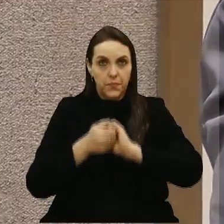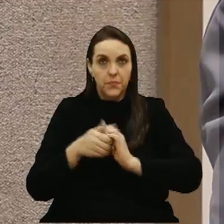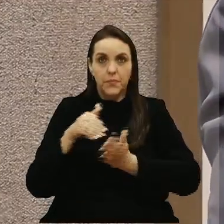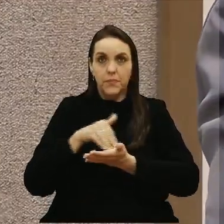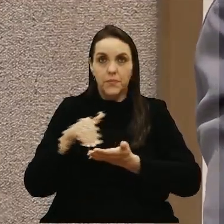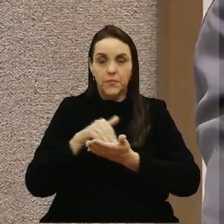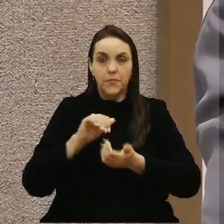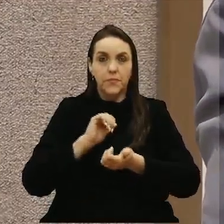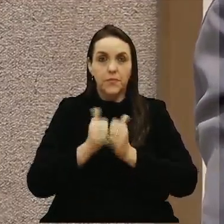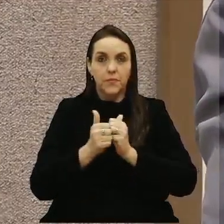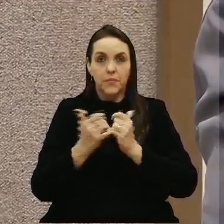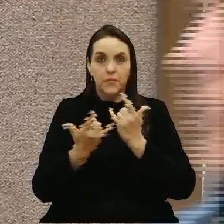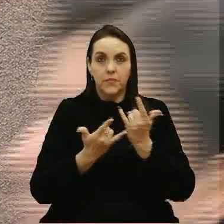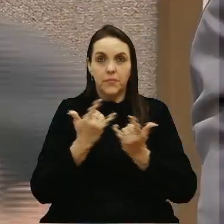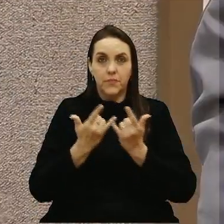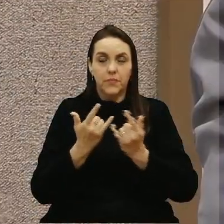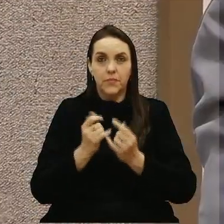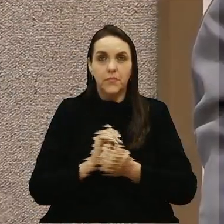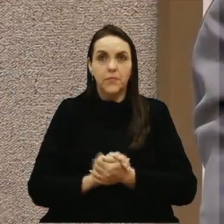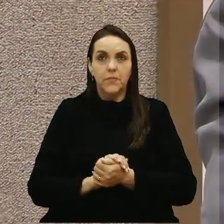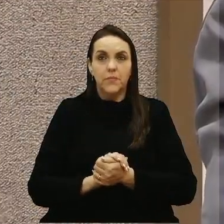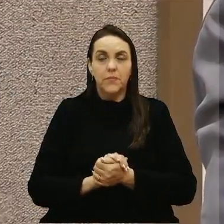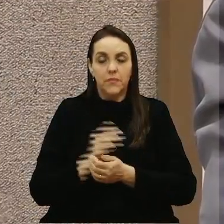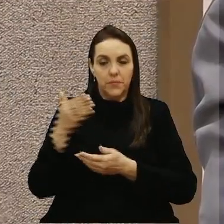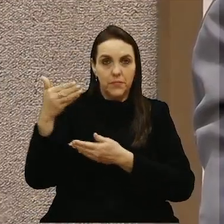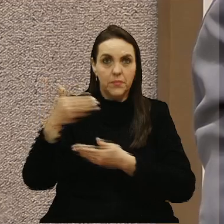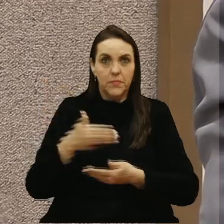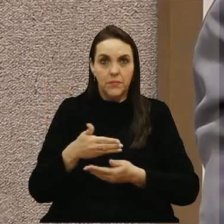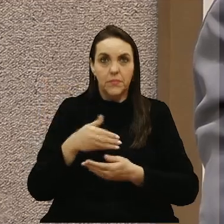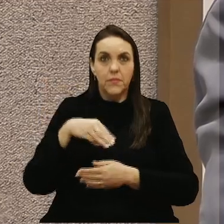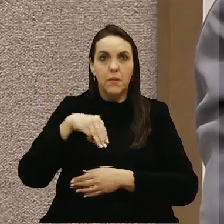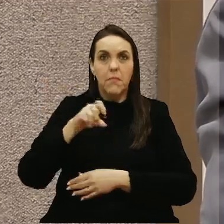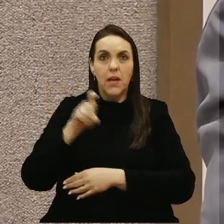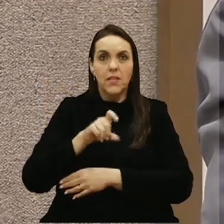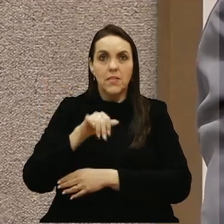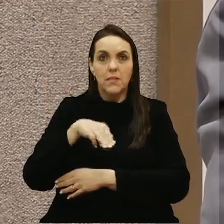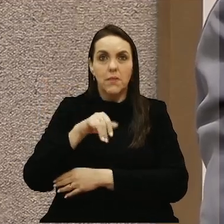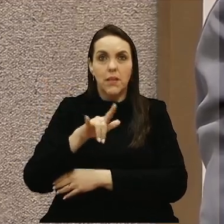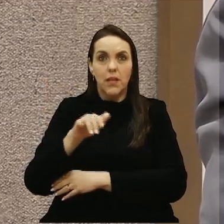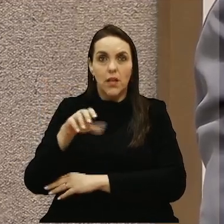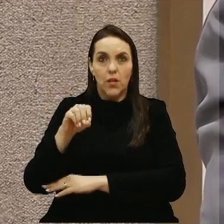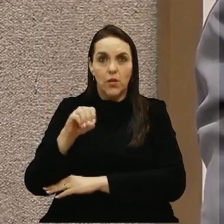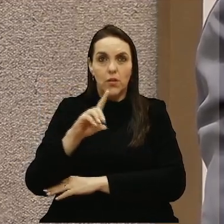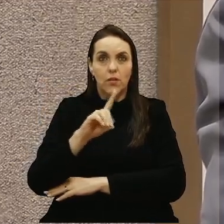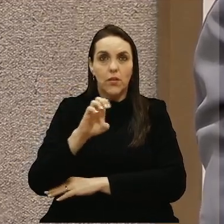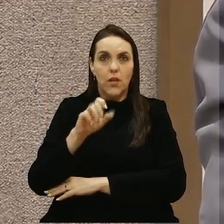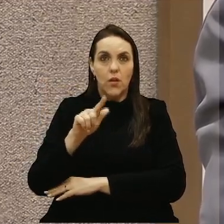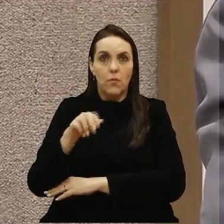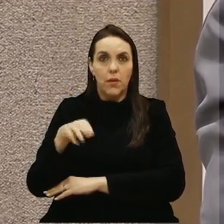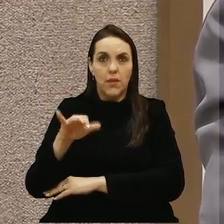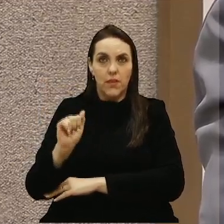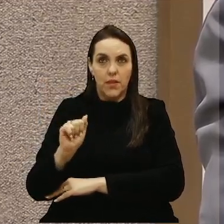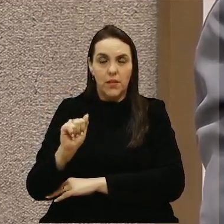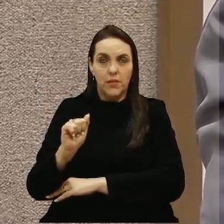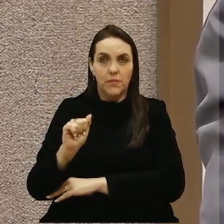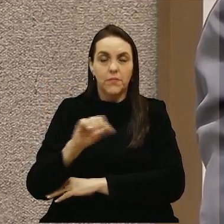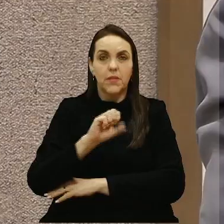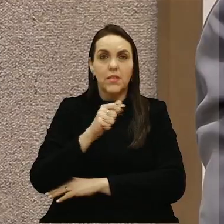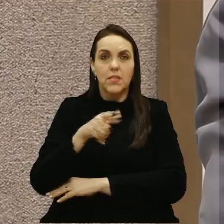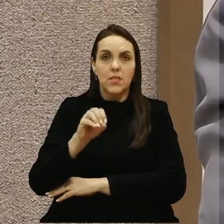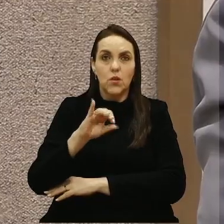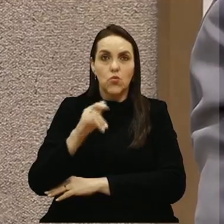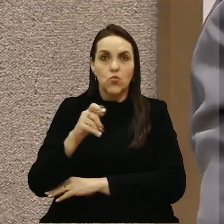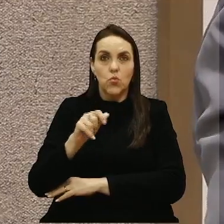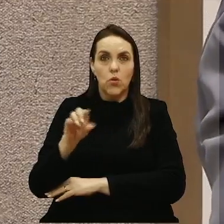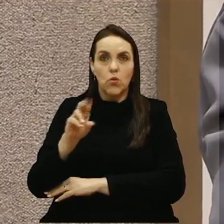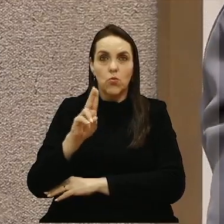do Esporte e Lazer, que veio de Maximiliano de Almeida, São João da Urtiga, bem